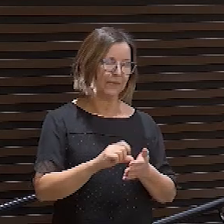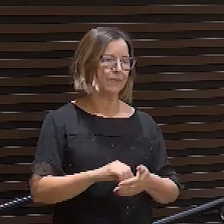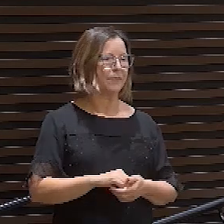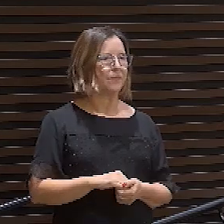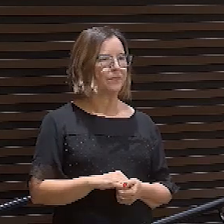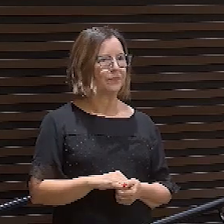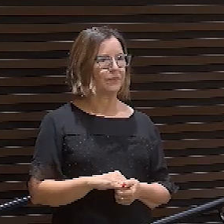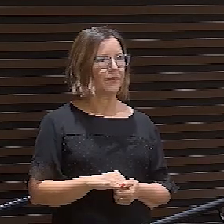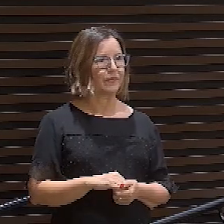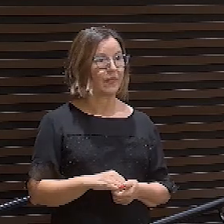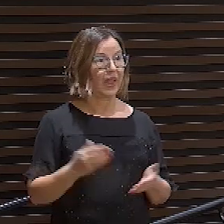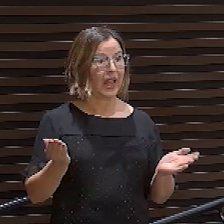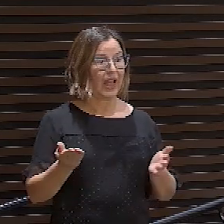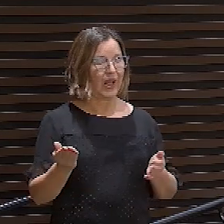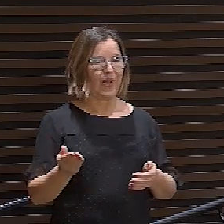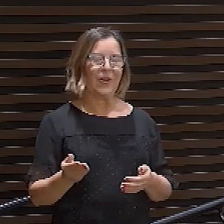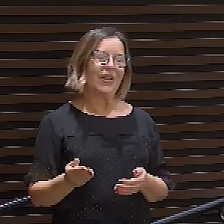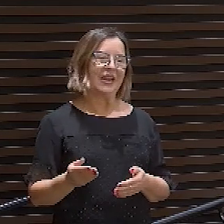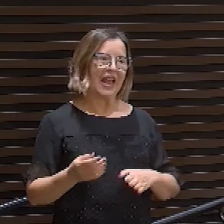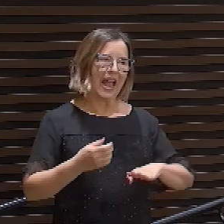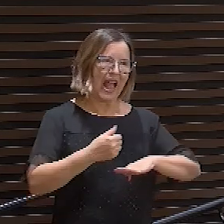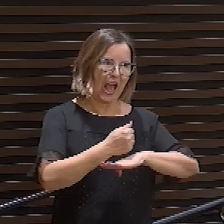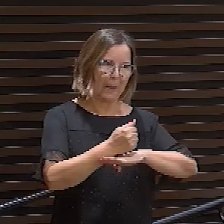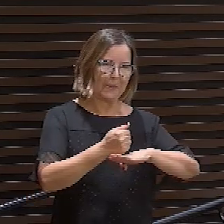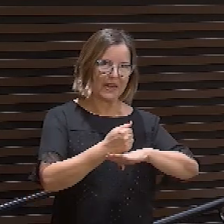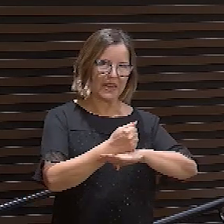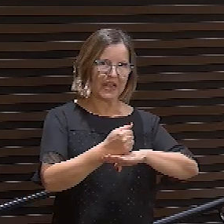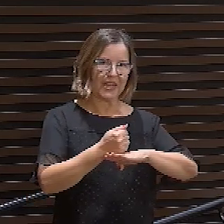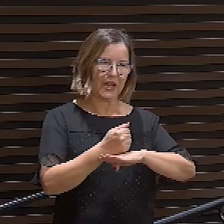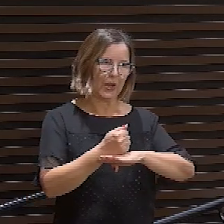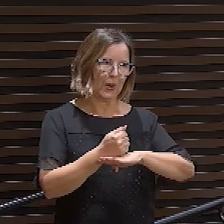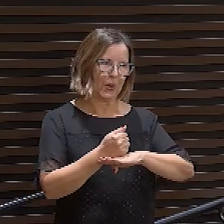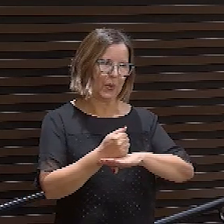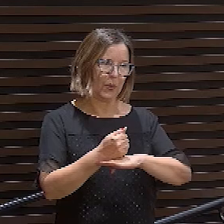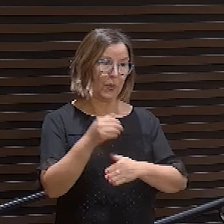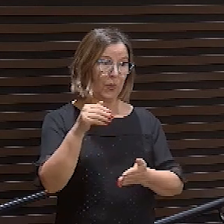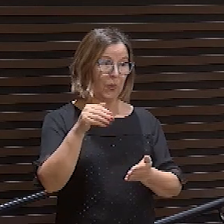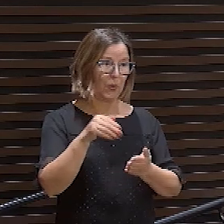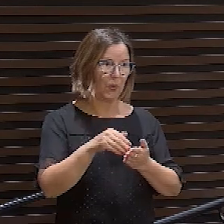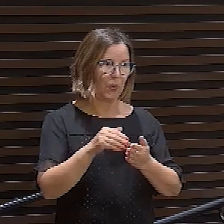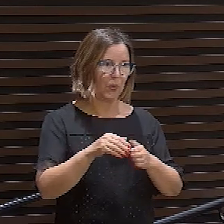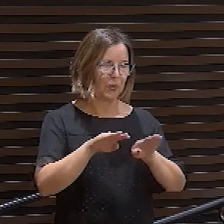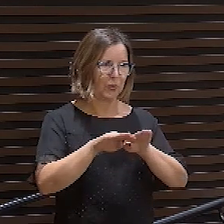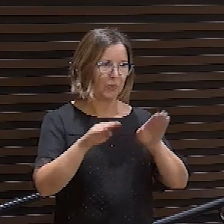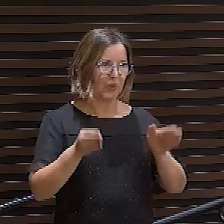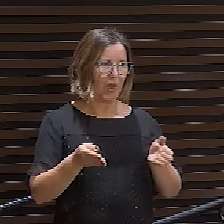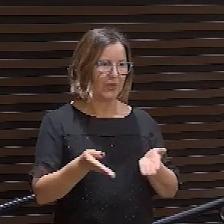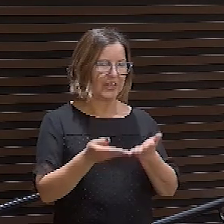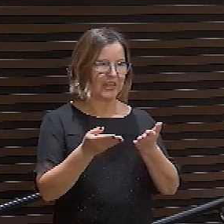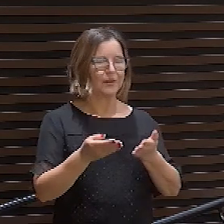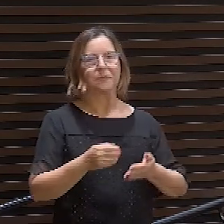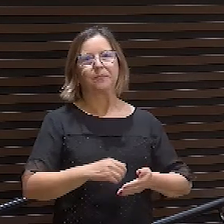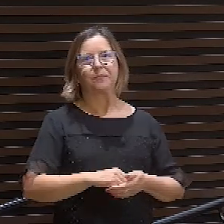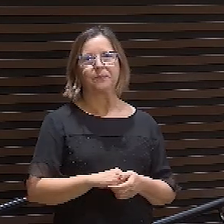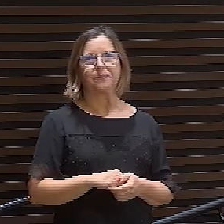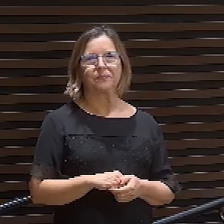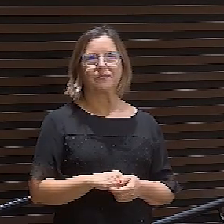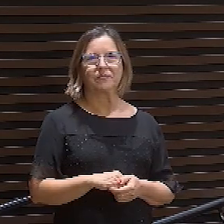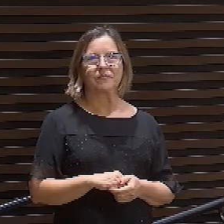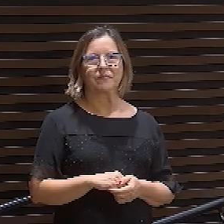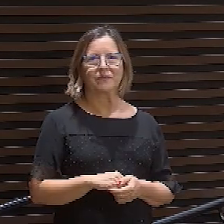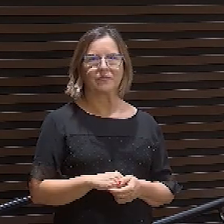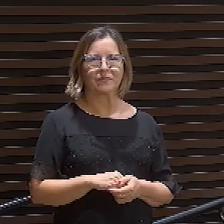E agora nós temos Abraão no último altar. Gênesis 22, 9